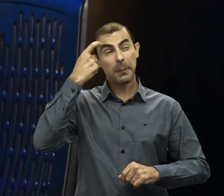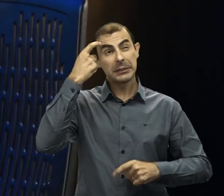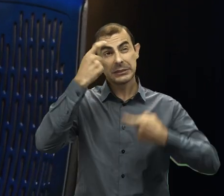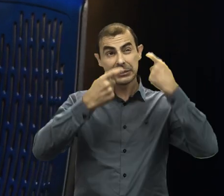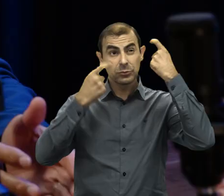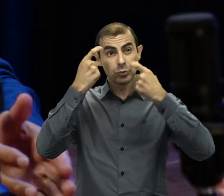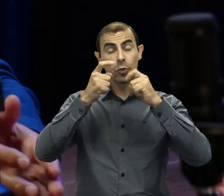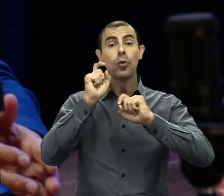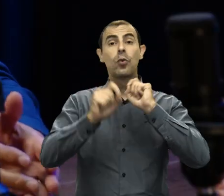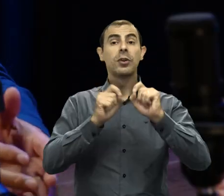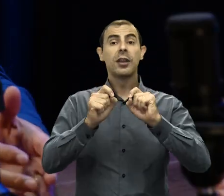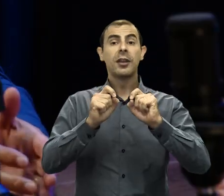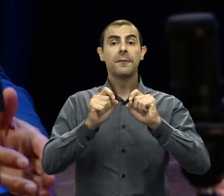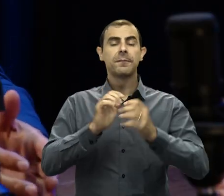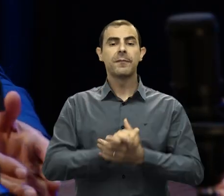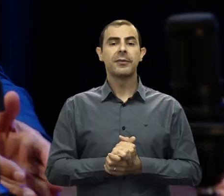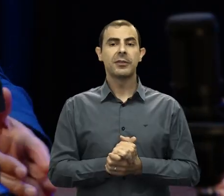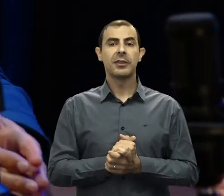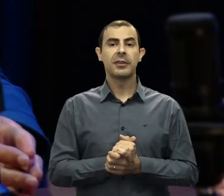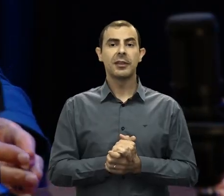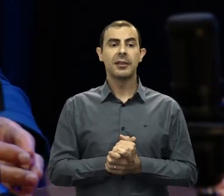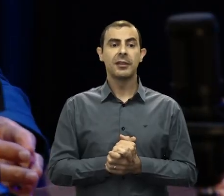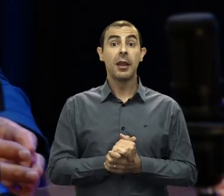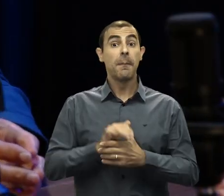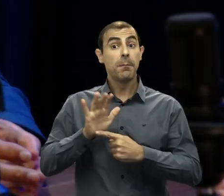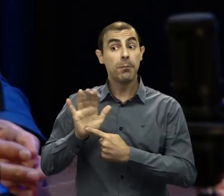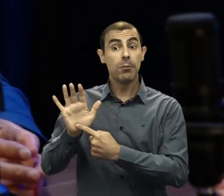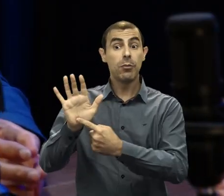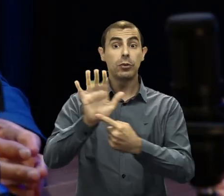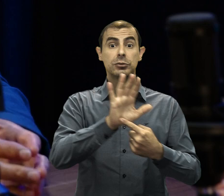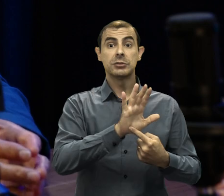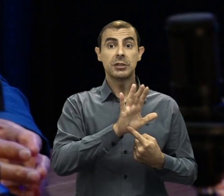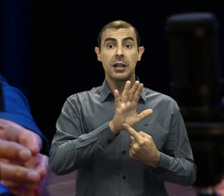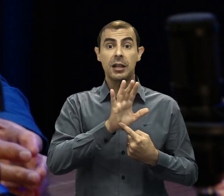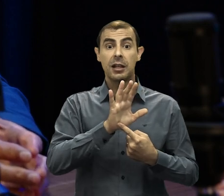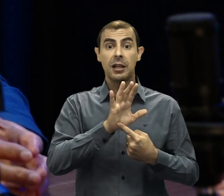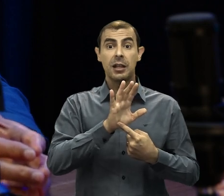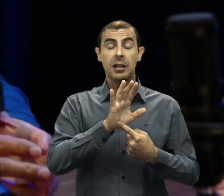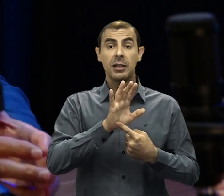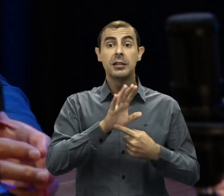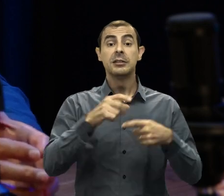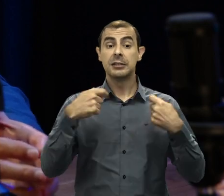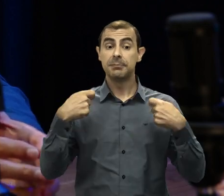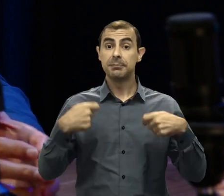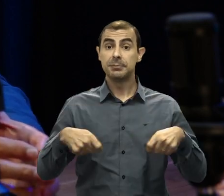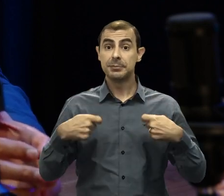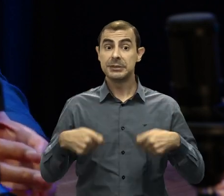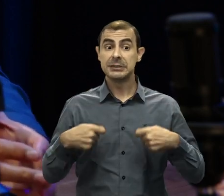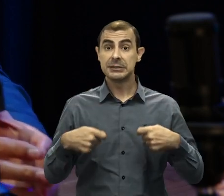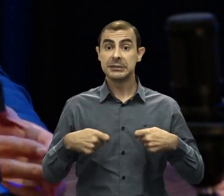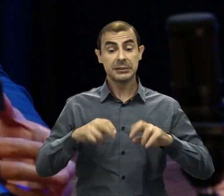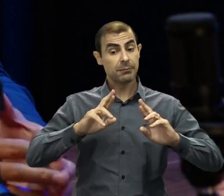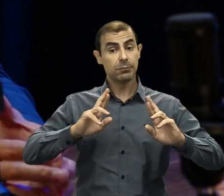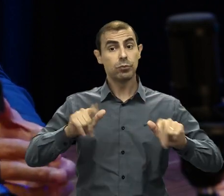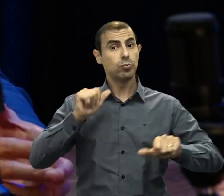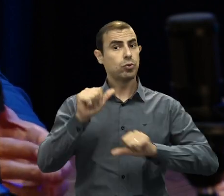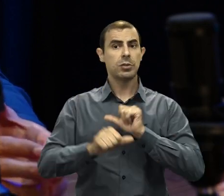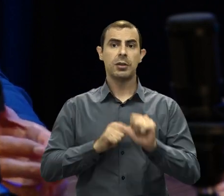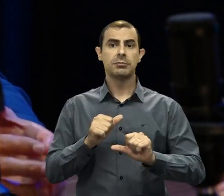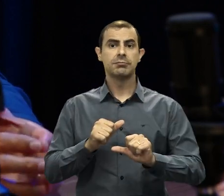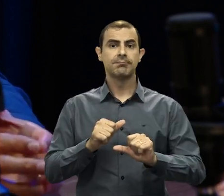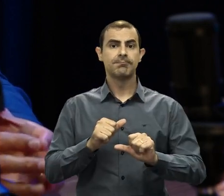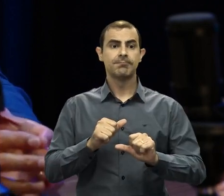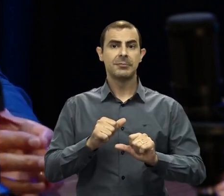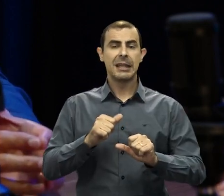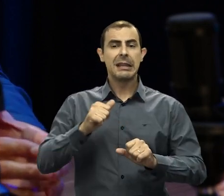tenho procurado fazer enquanto parlamentar? Mostrar para as pessoas que isso tem que mudar.